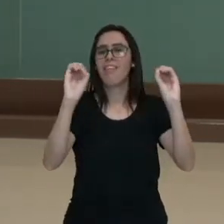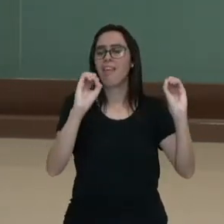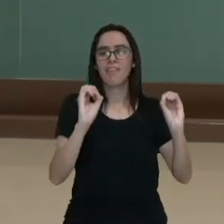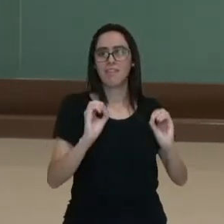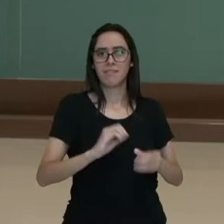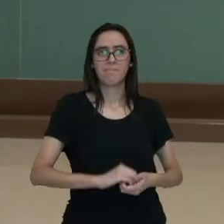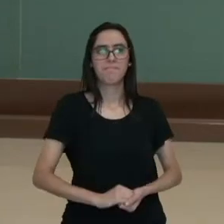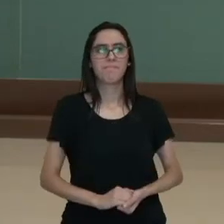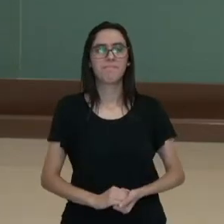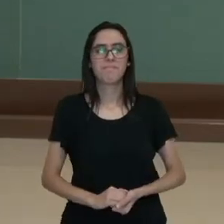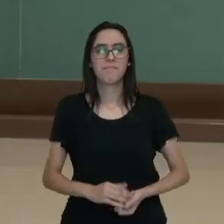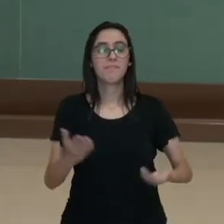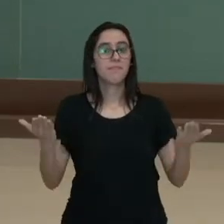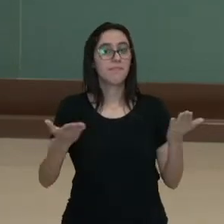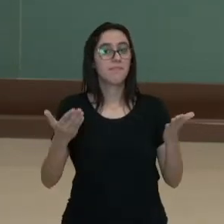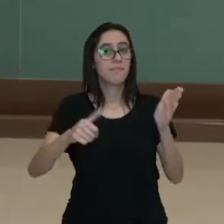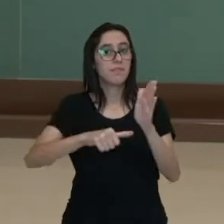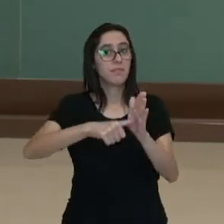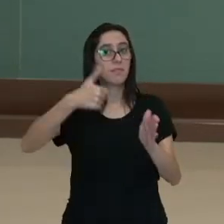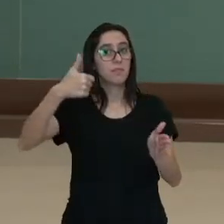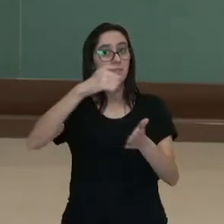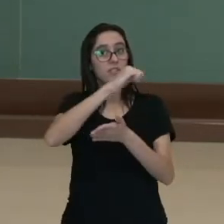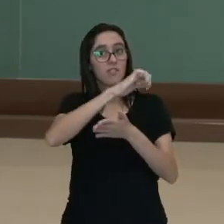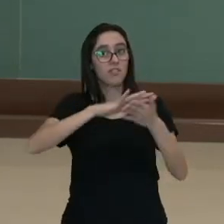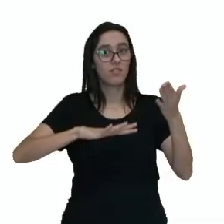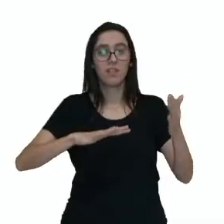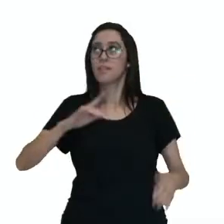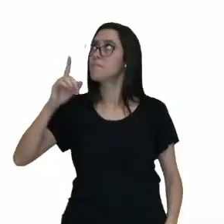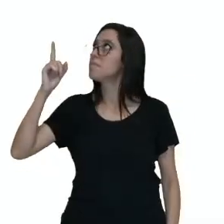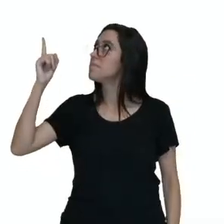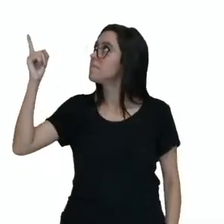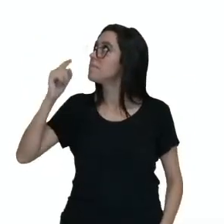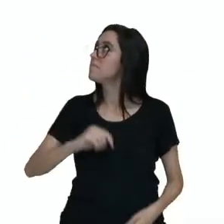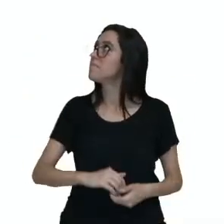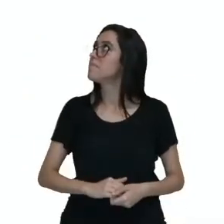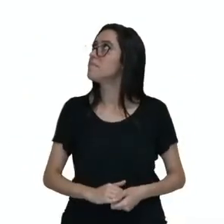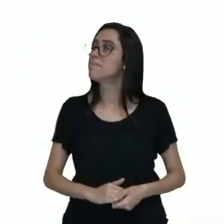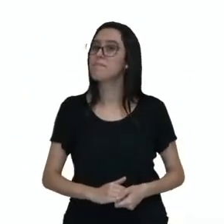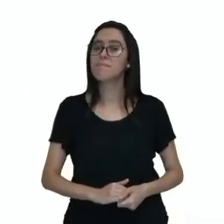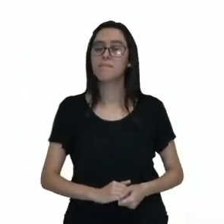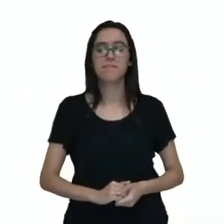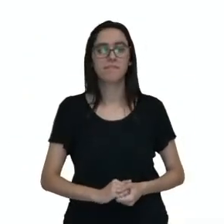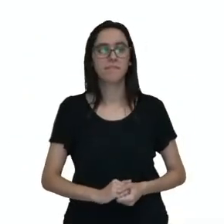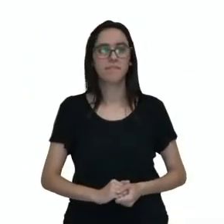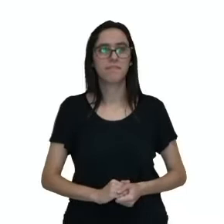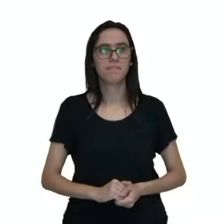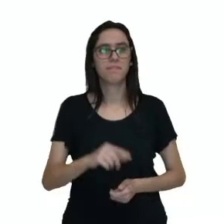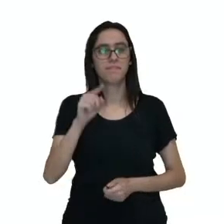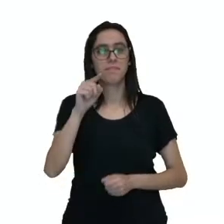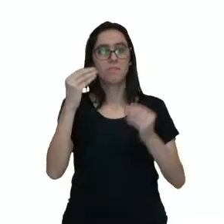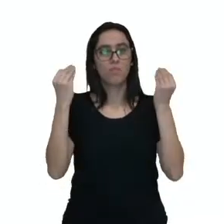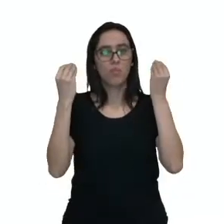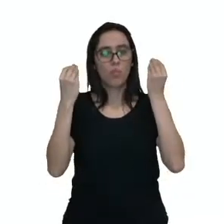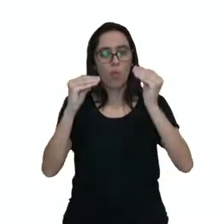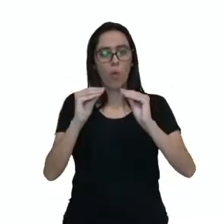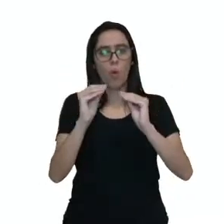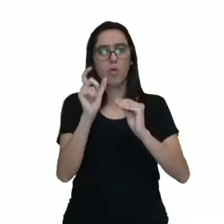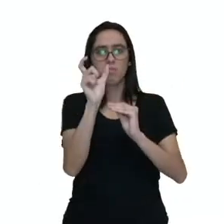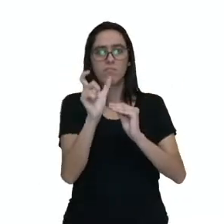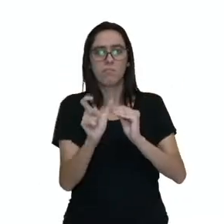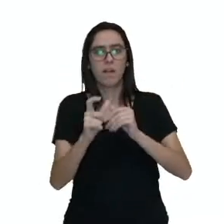Agora, vamos à primeira atividade. Completa os espaços com os pronombres